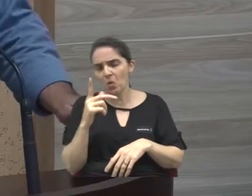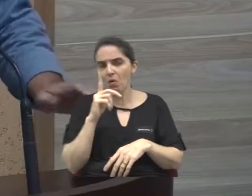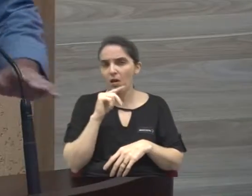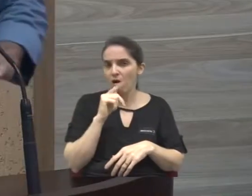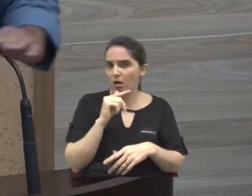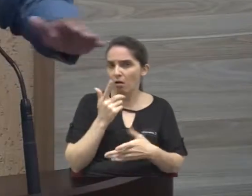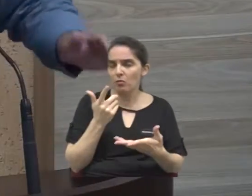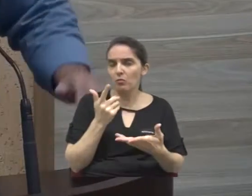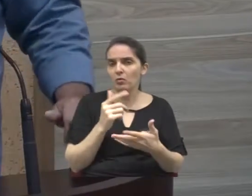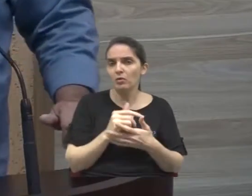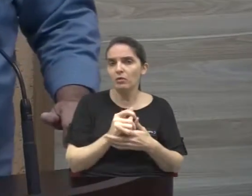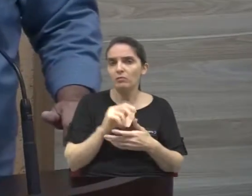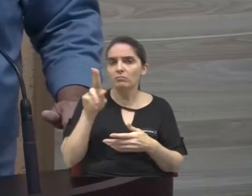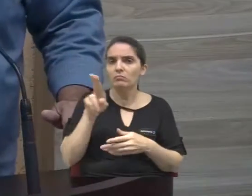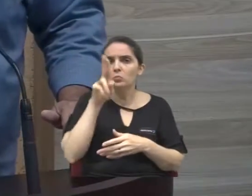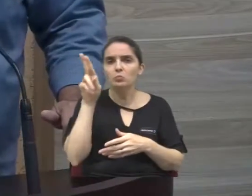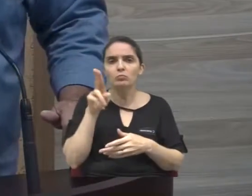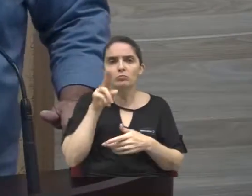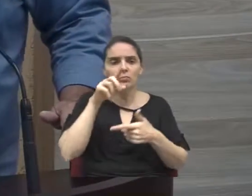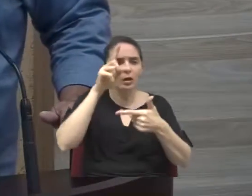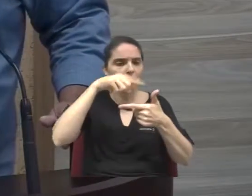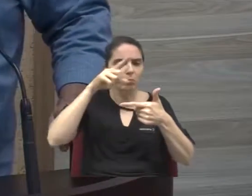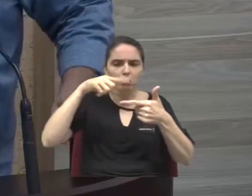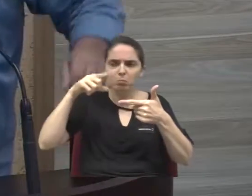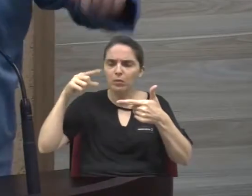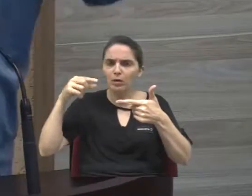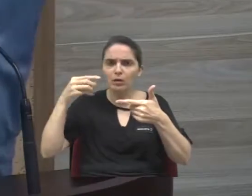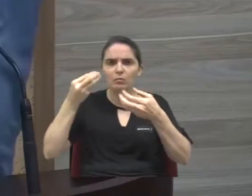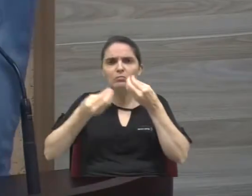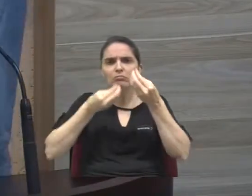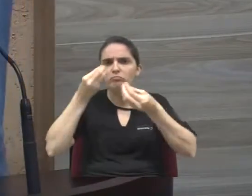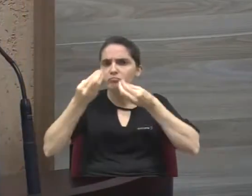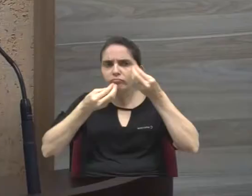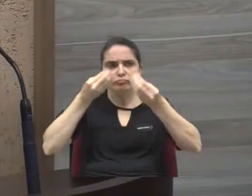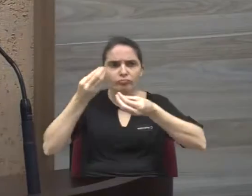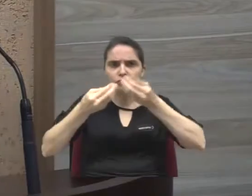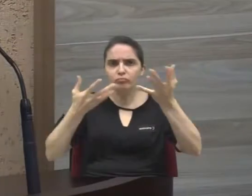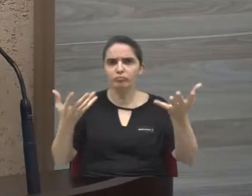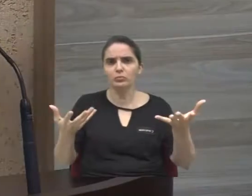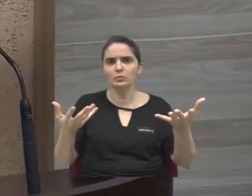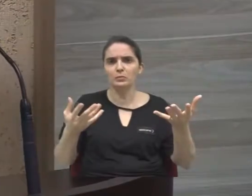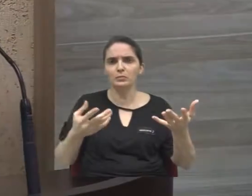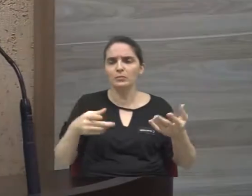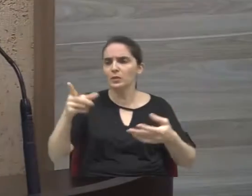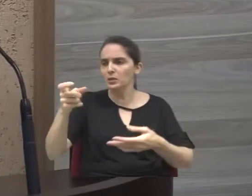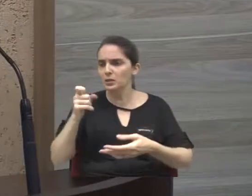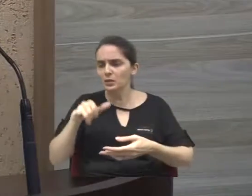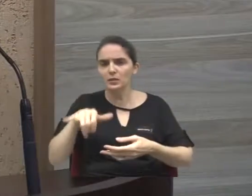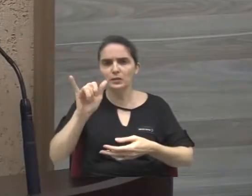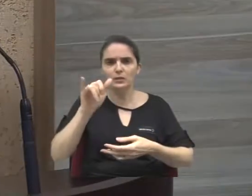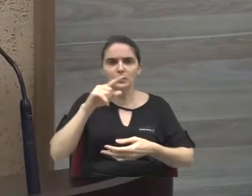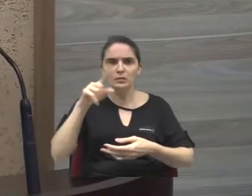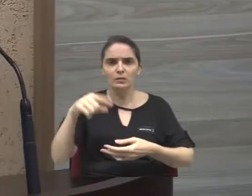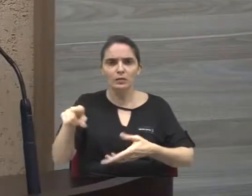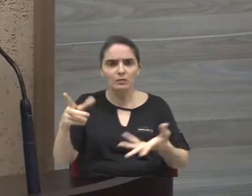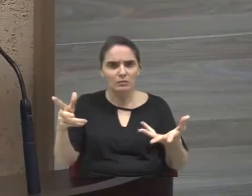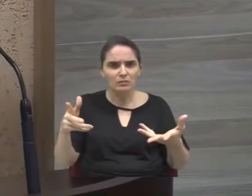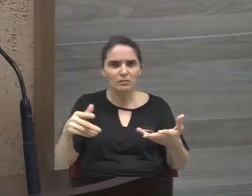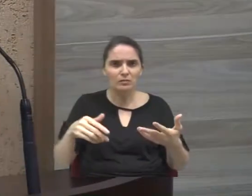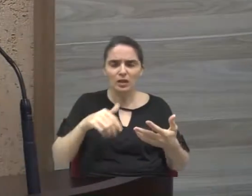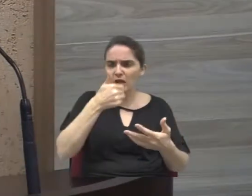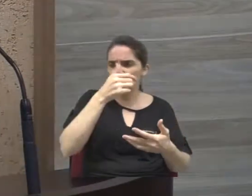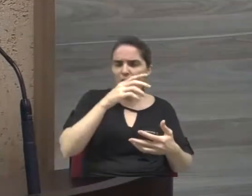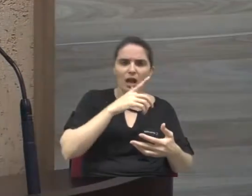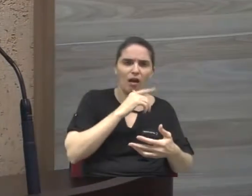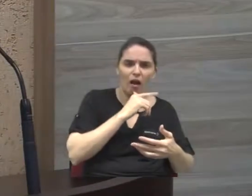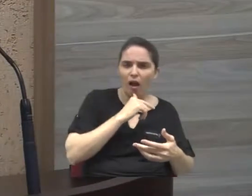uma tabela mirabolante. Usa uma tabela que é XYZ, 10V, é o valor da água, é o valor da energia, o